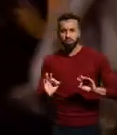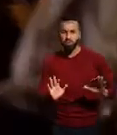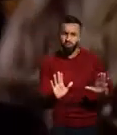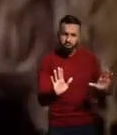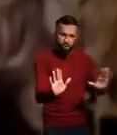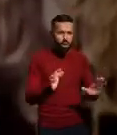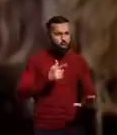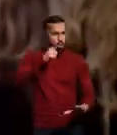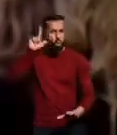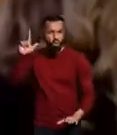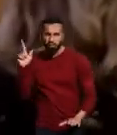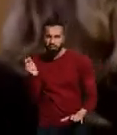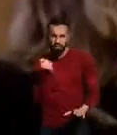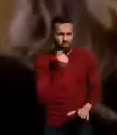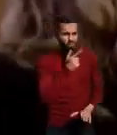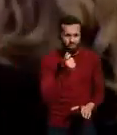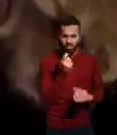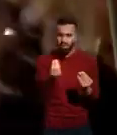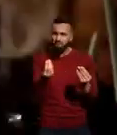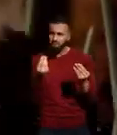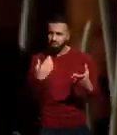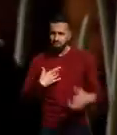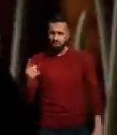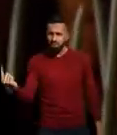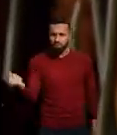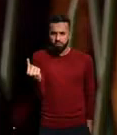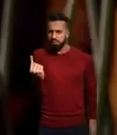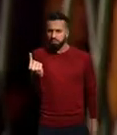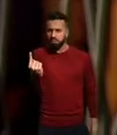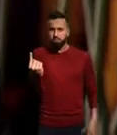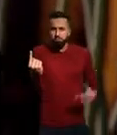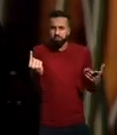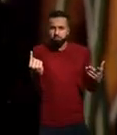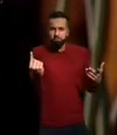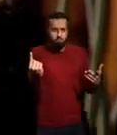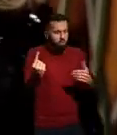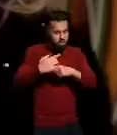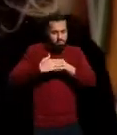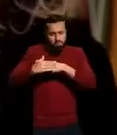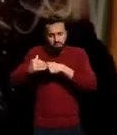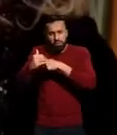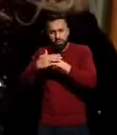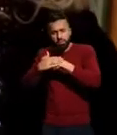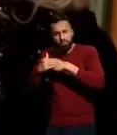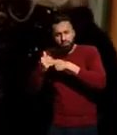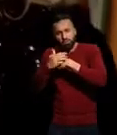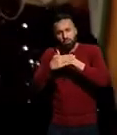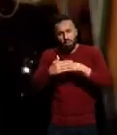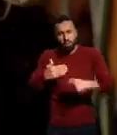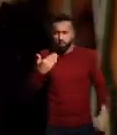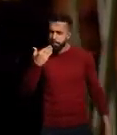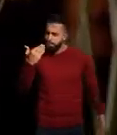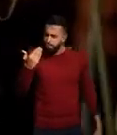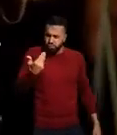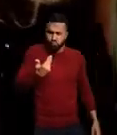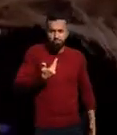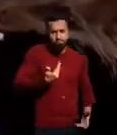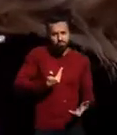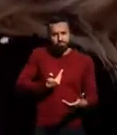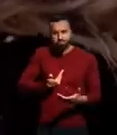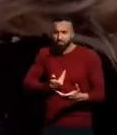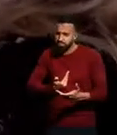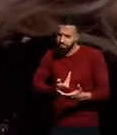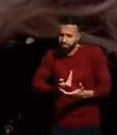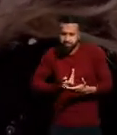fingir. Ontem foi engraçado, você aproximou, com ternura pediu.